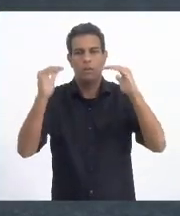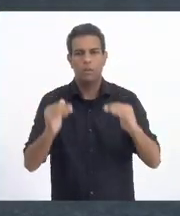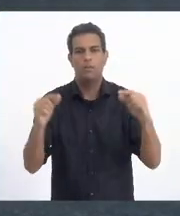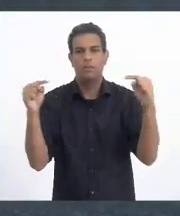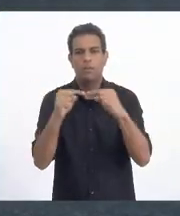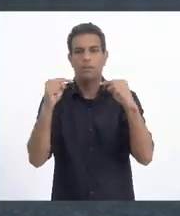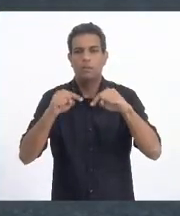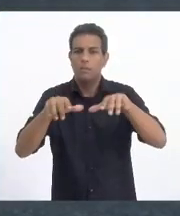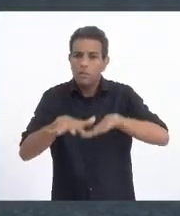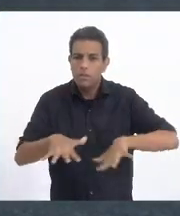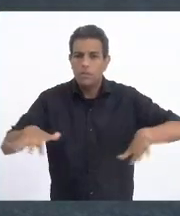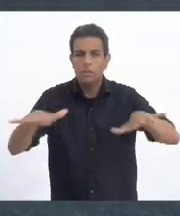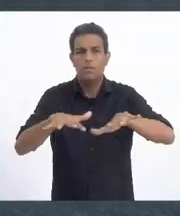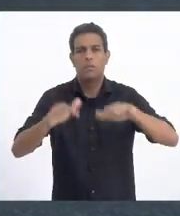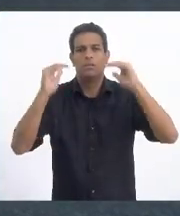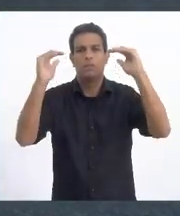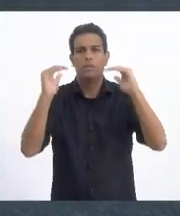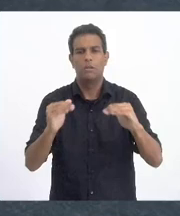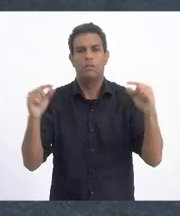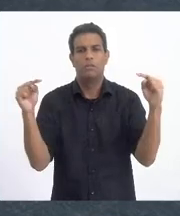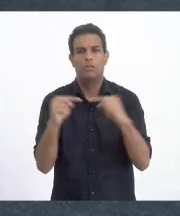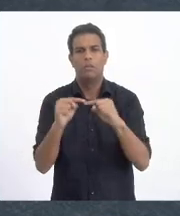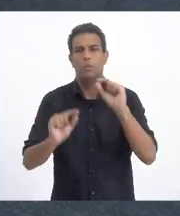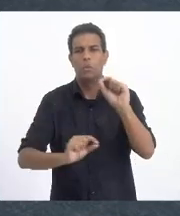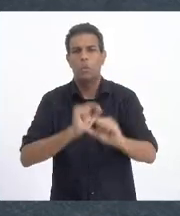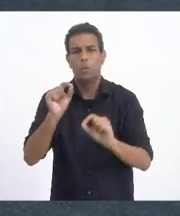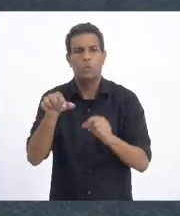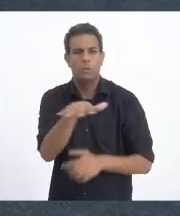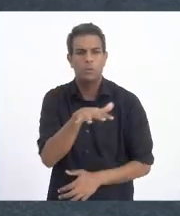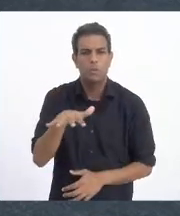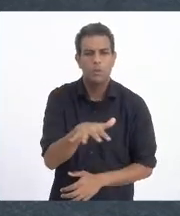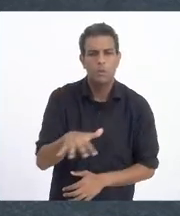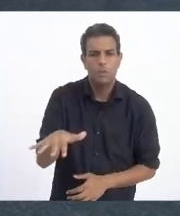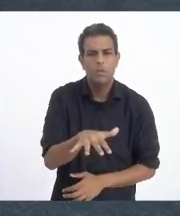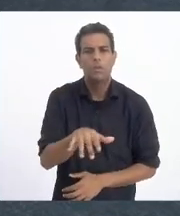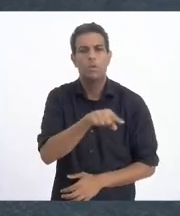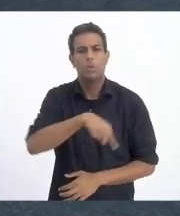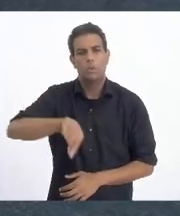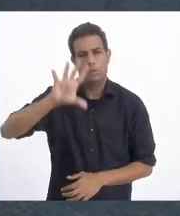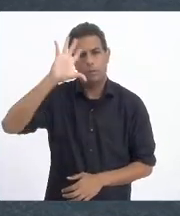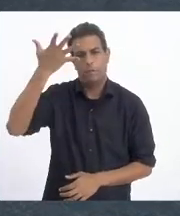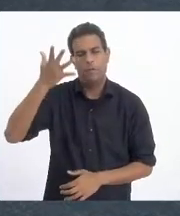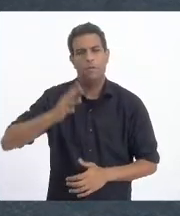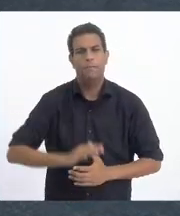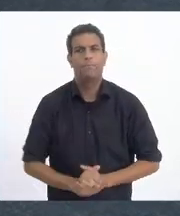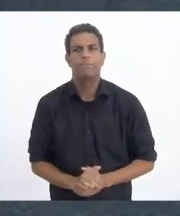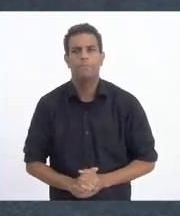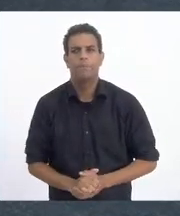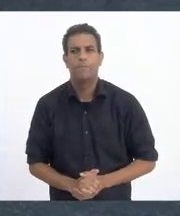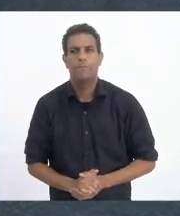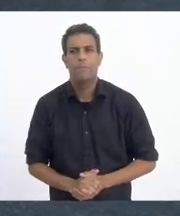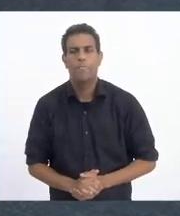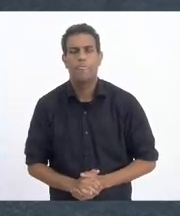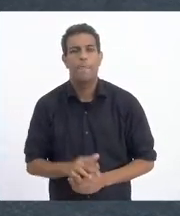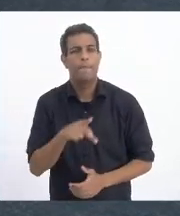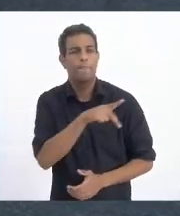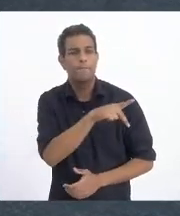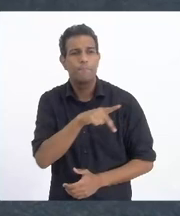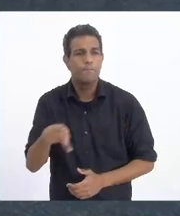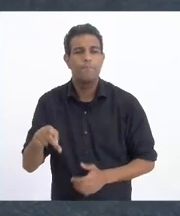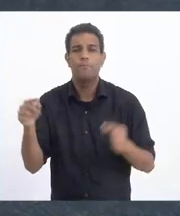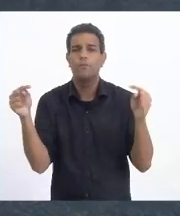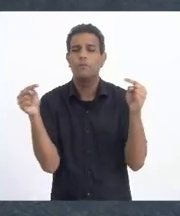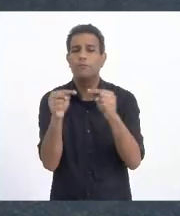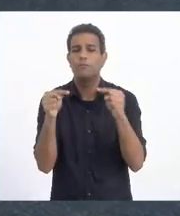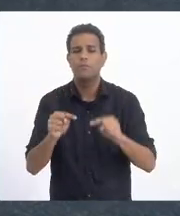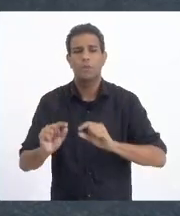lágrimas, tal, ficar aí também tentando levantar questões que não vão resolver. Tá? O presidente aí, ele